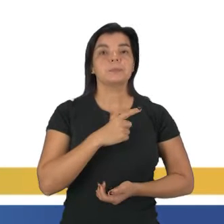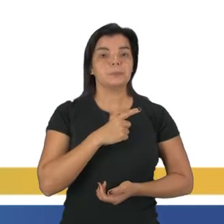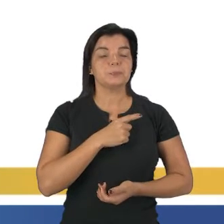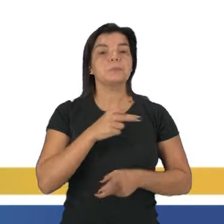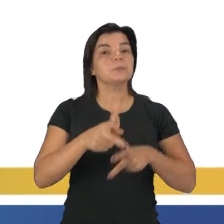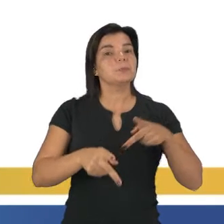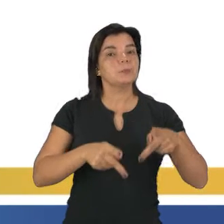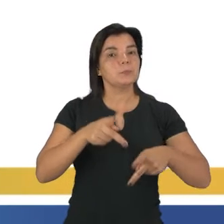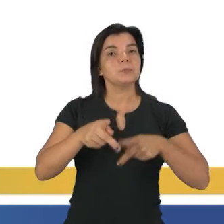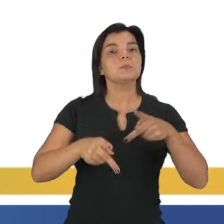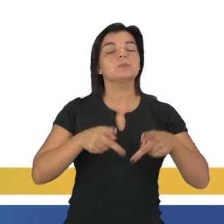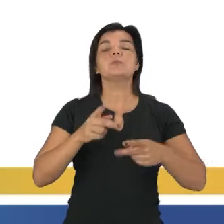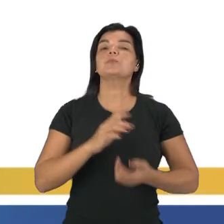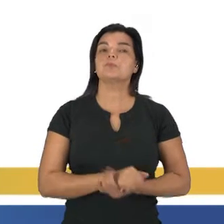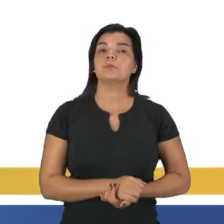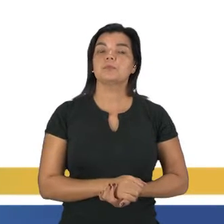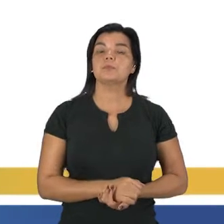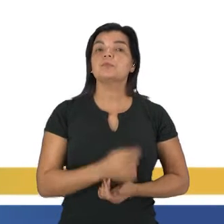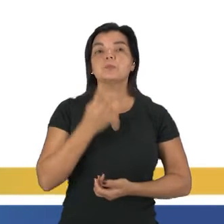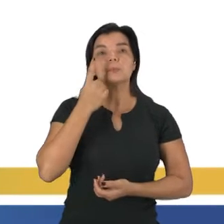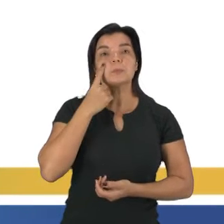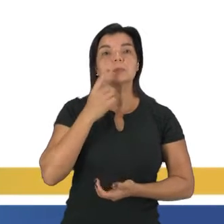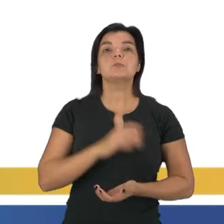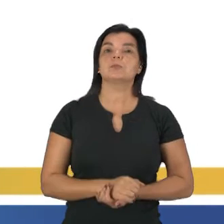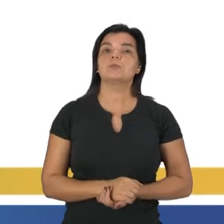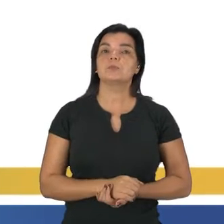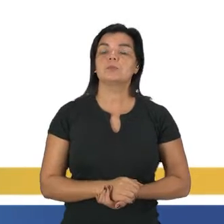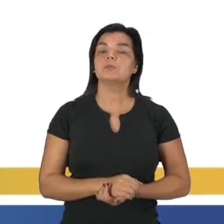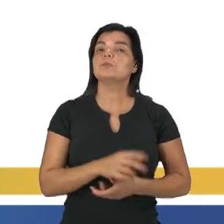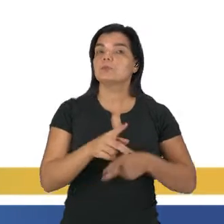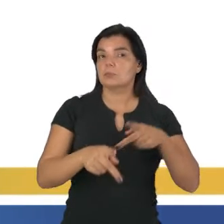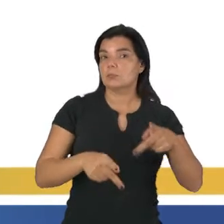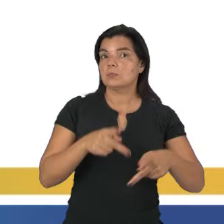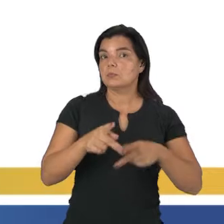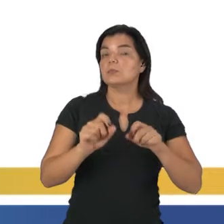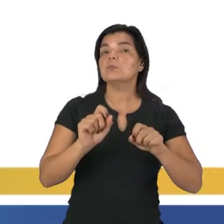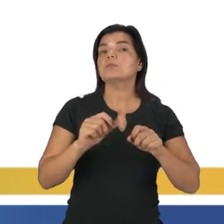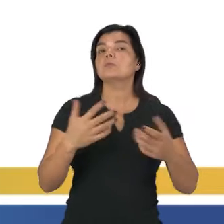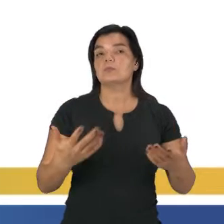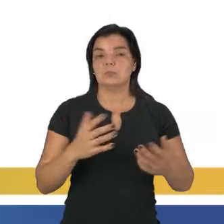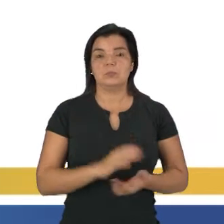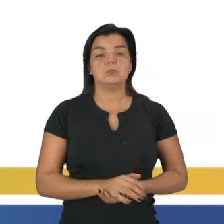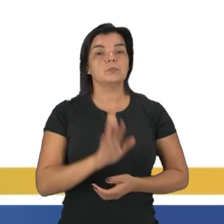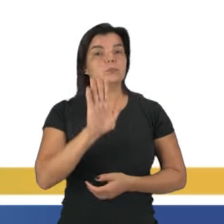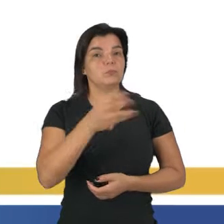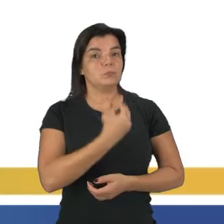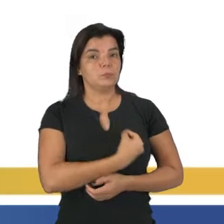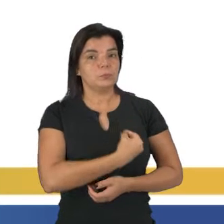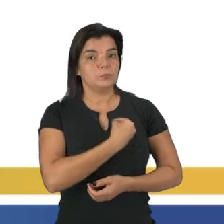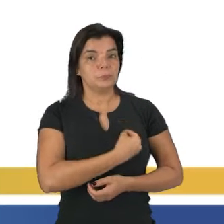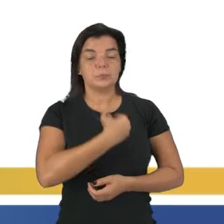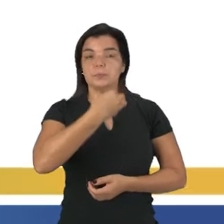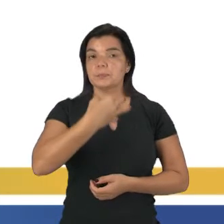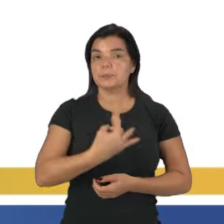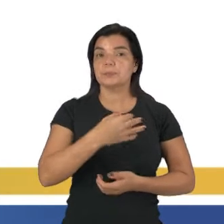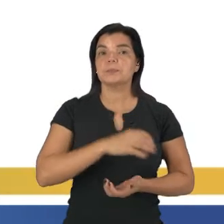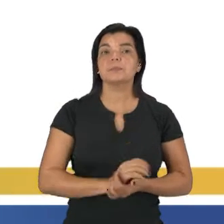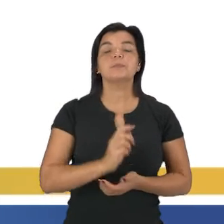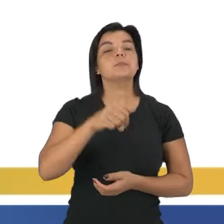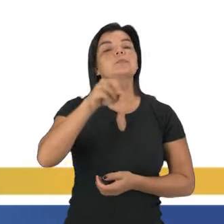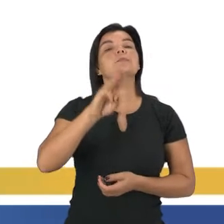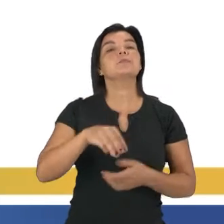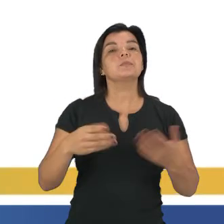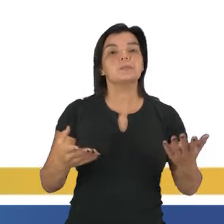de povo, né? Nós vemos aí um povoado. Esse povoado, ele já habitava aqui, certo? Quem